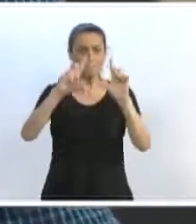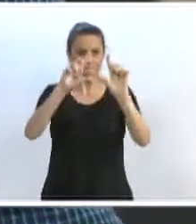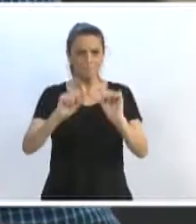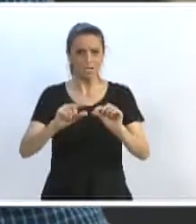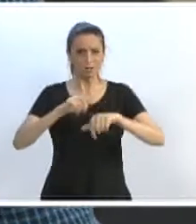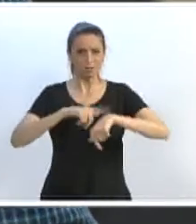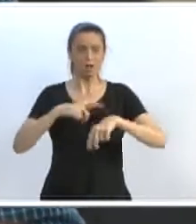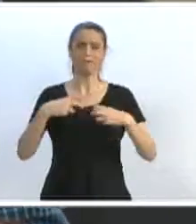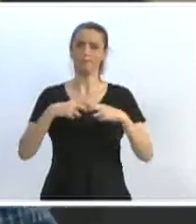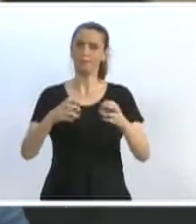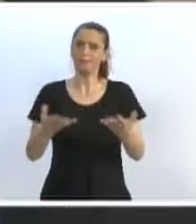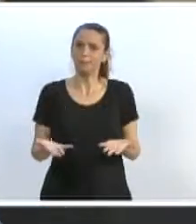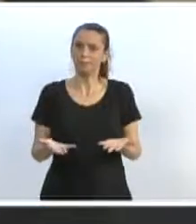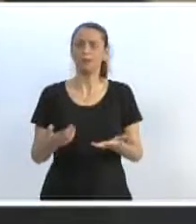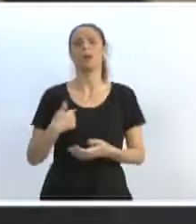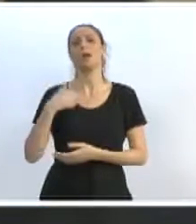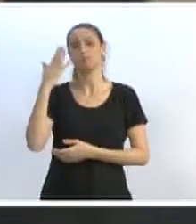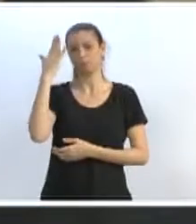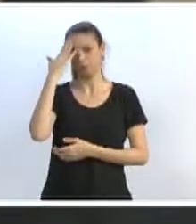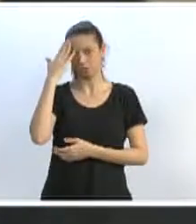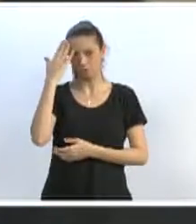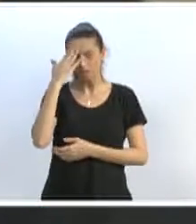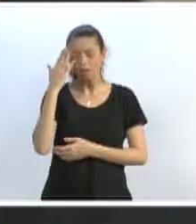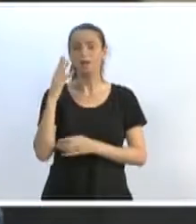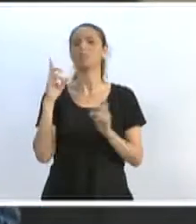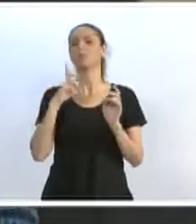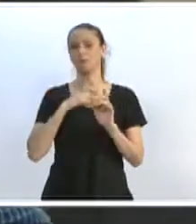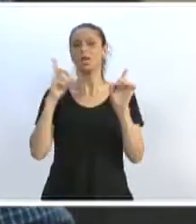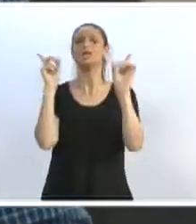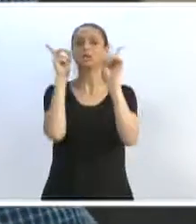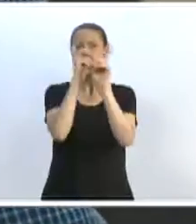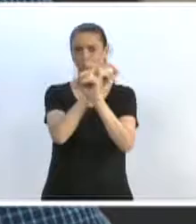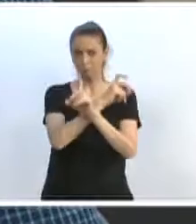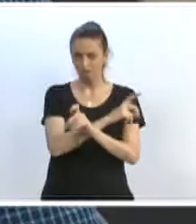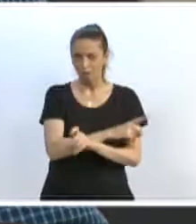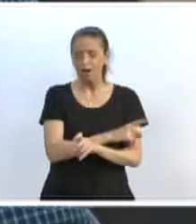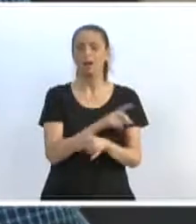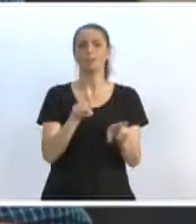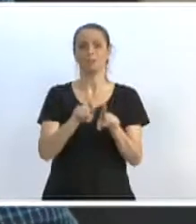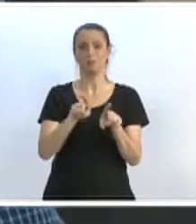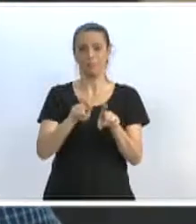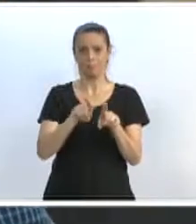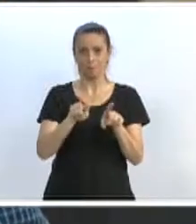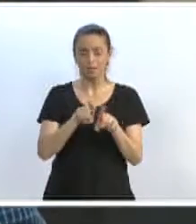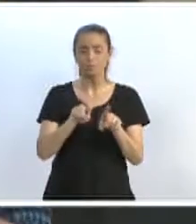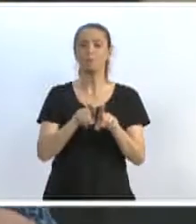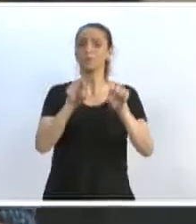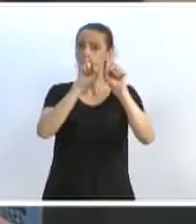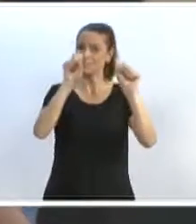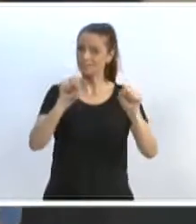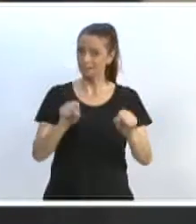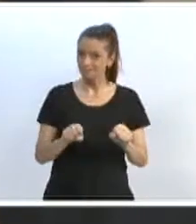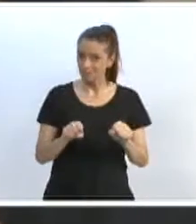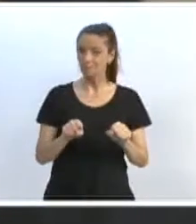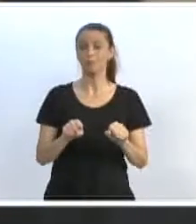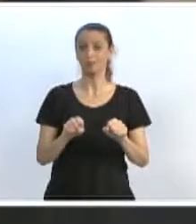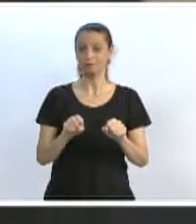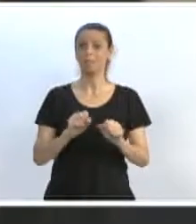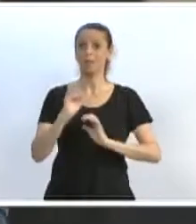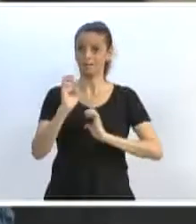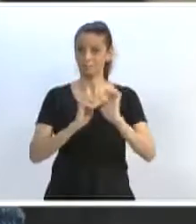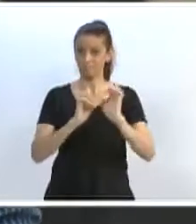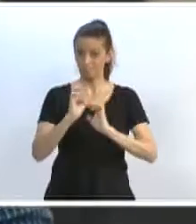que há dificuldade com relação à equalização, né, da viabilidade da operação do sistema, mas precisamos